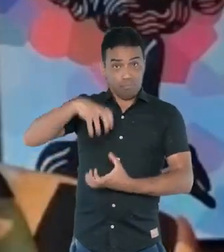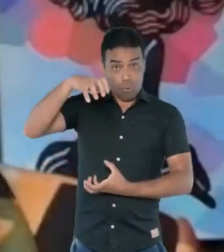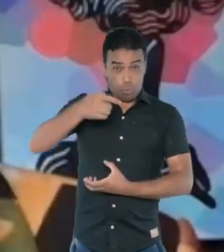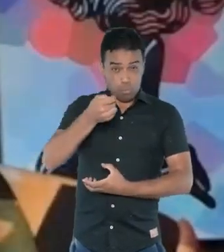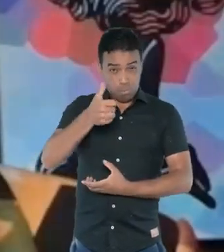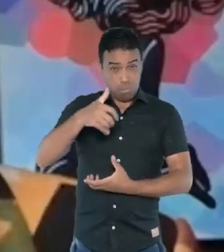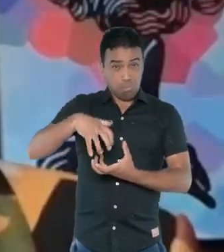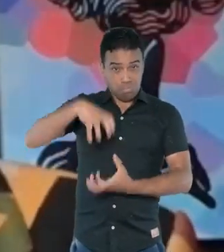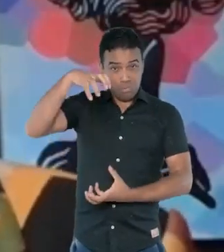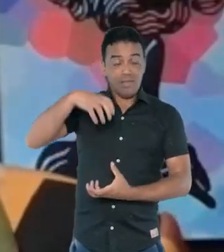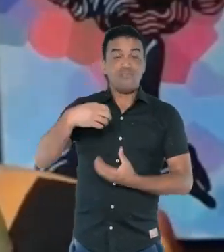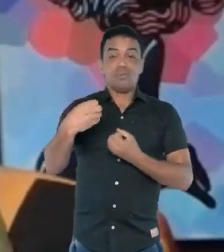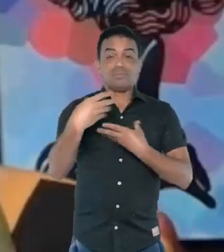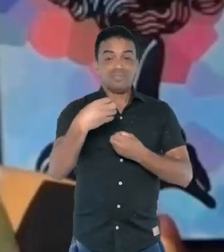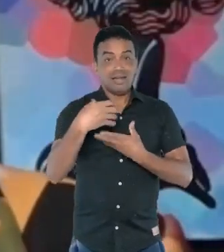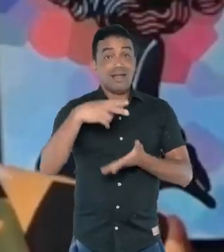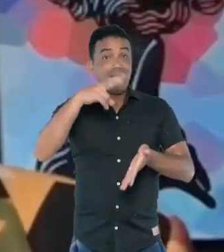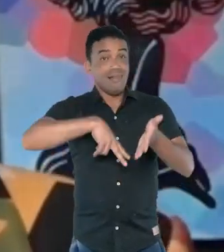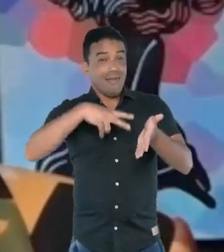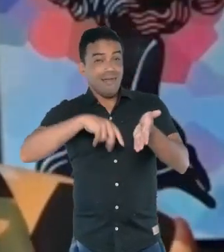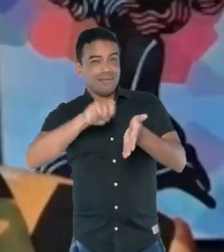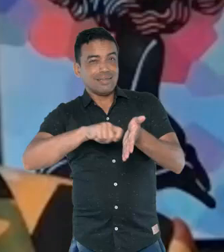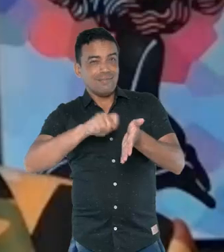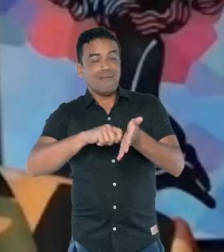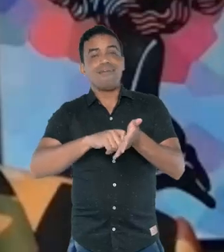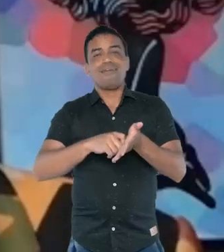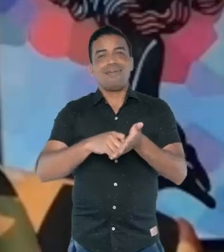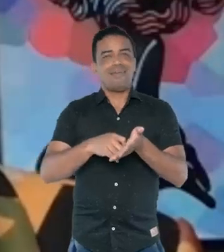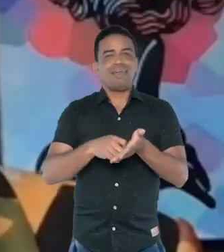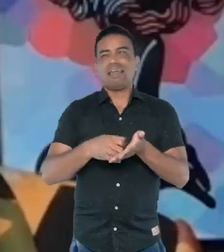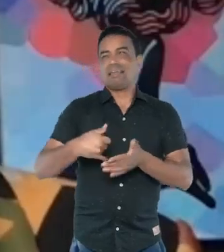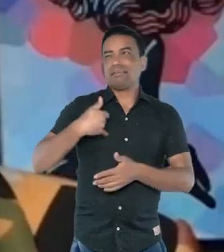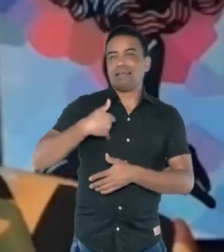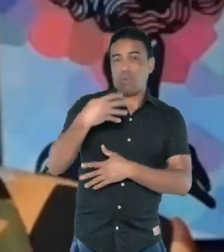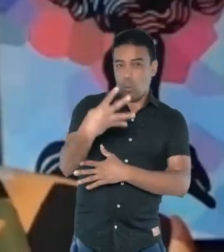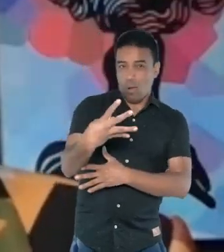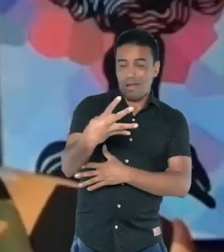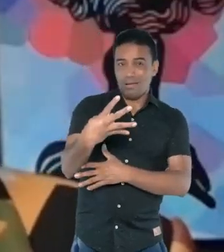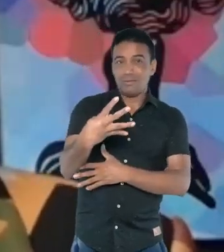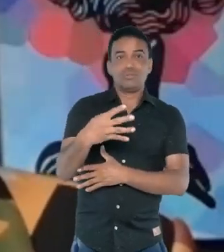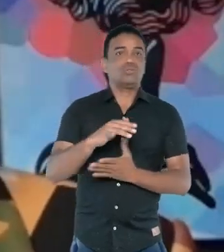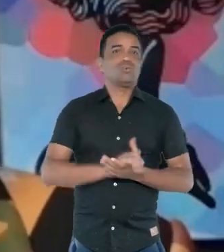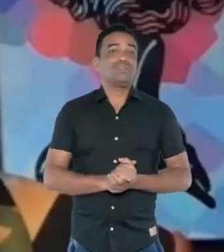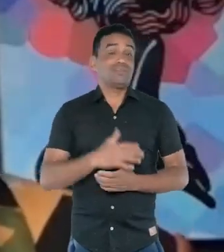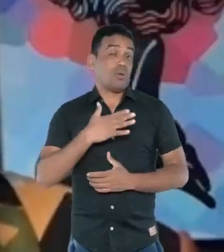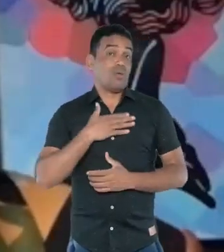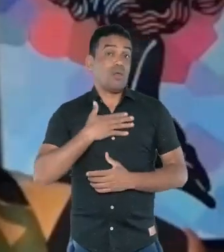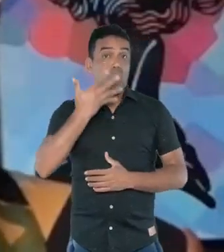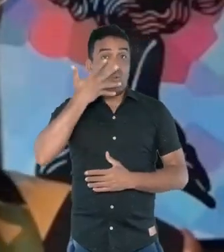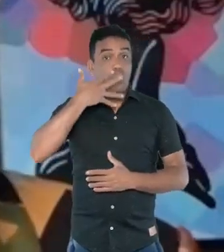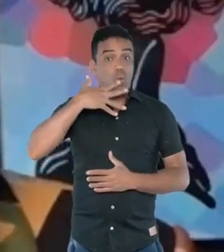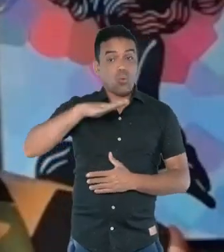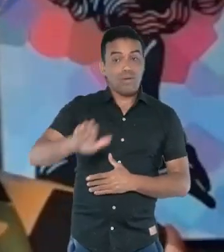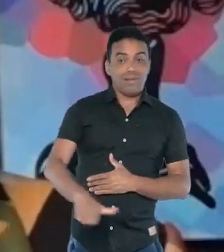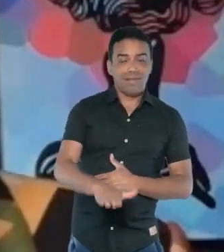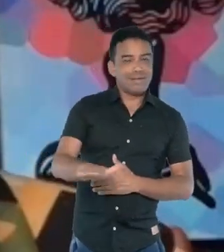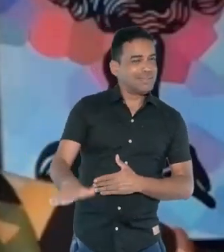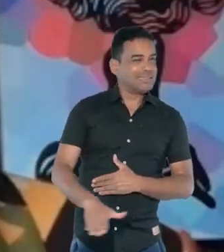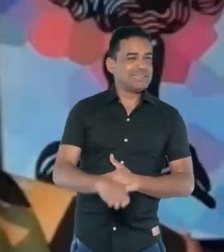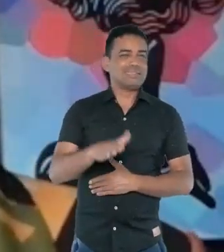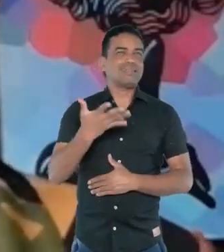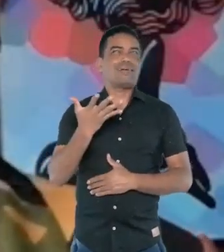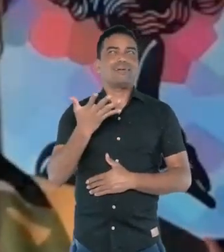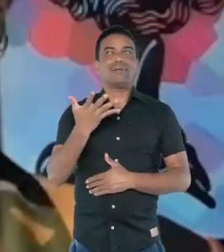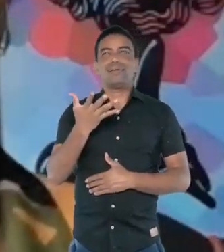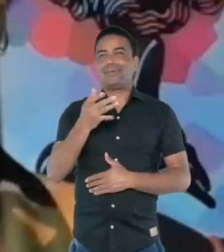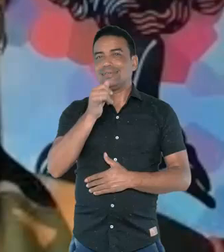que foi me ensinar a ler muito cedo, aos 4 anos, e eu fui daquelas crianças, eu não sei se você conhece, Gabriel, aquelas